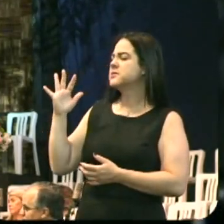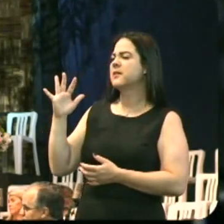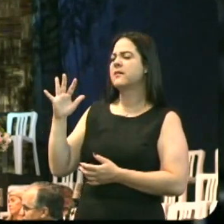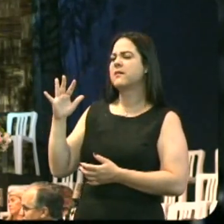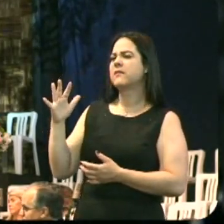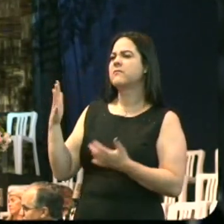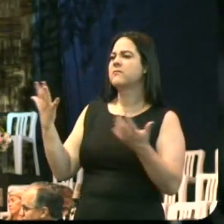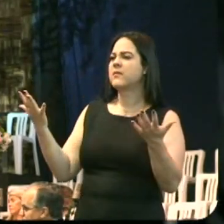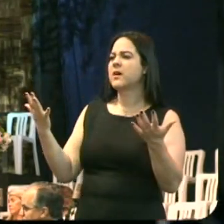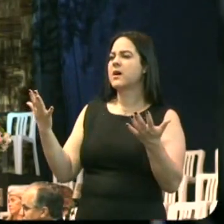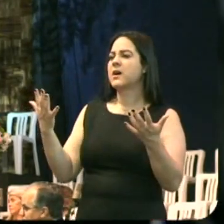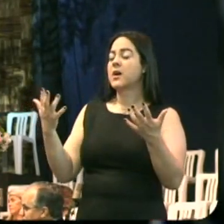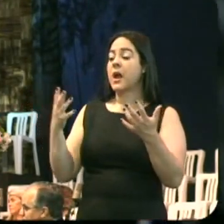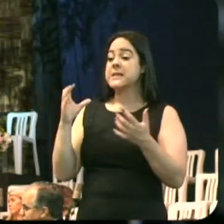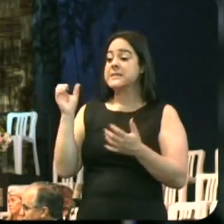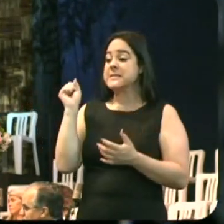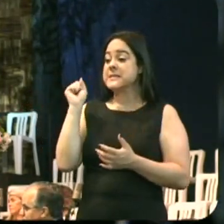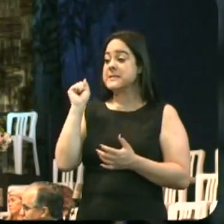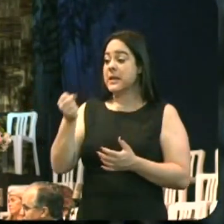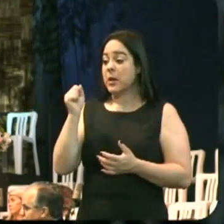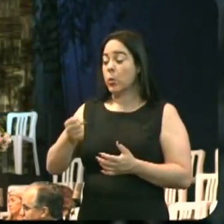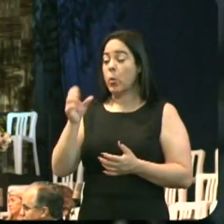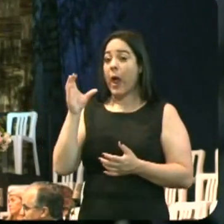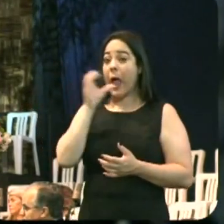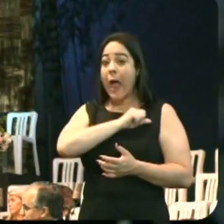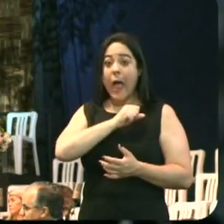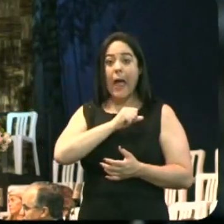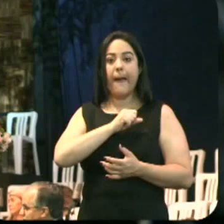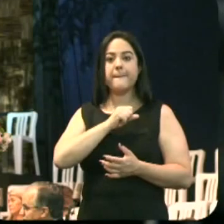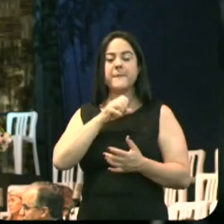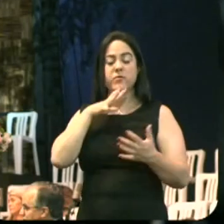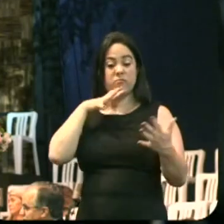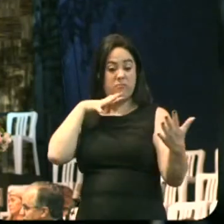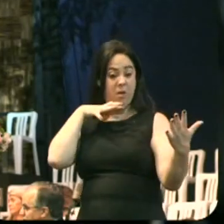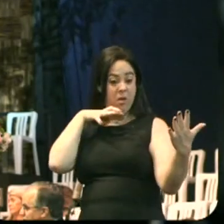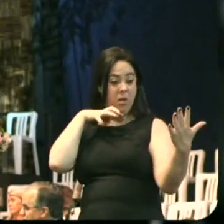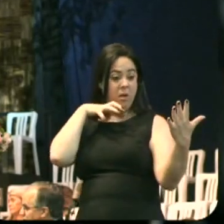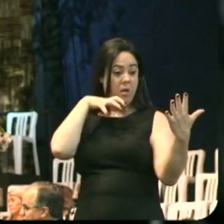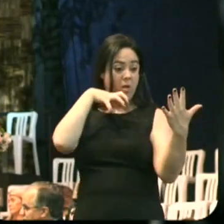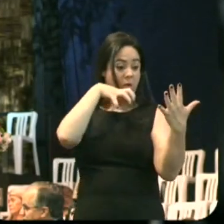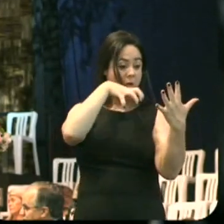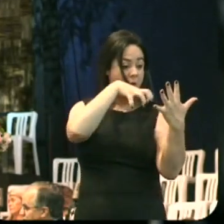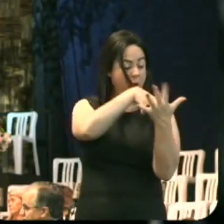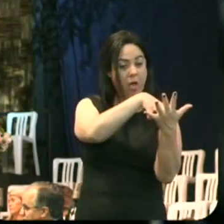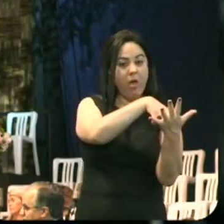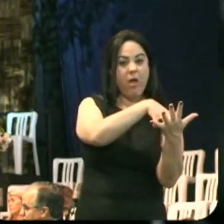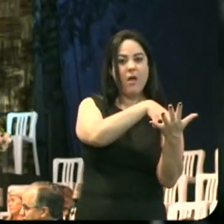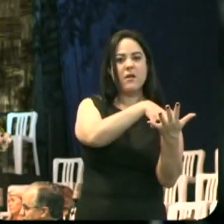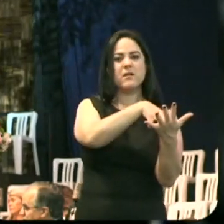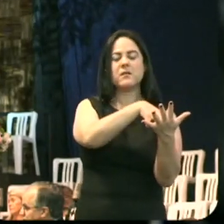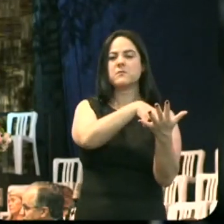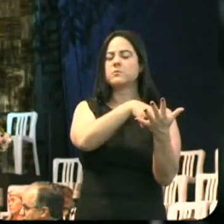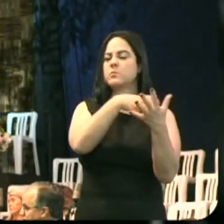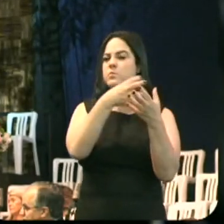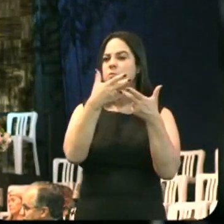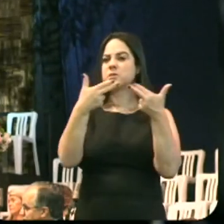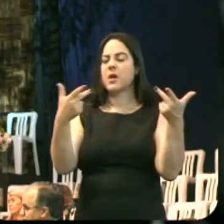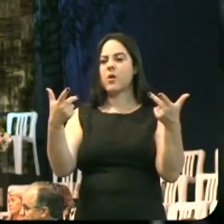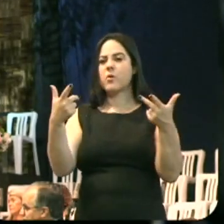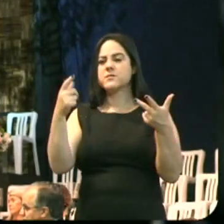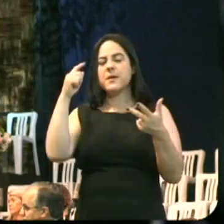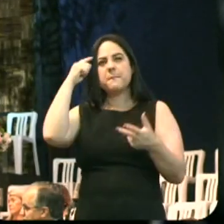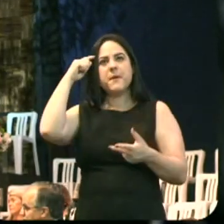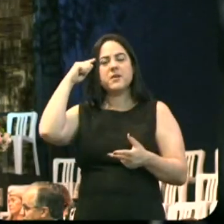naquelas frações de segundo, que a gente está vivendo um acidente, tanta coisa